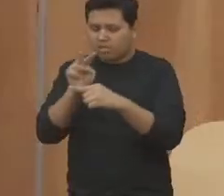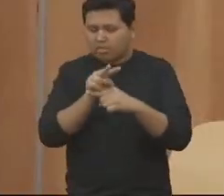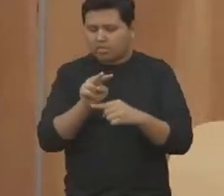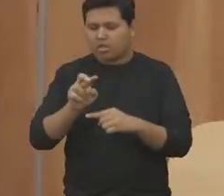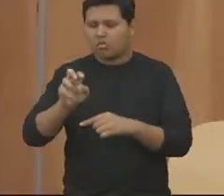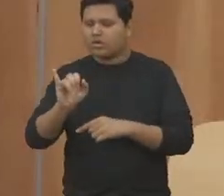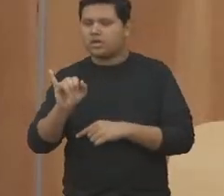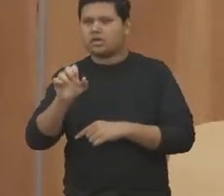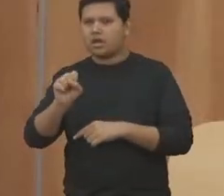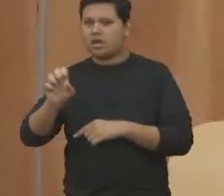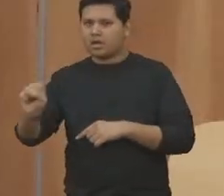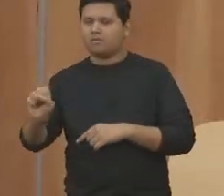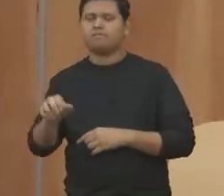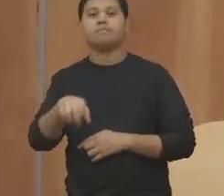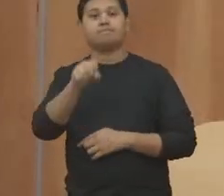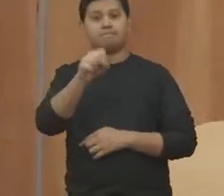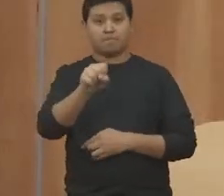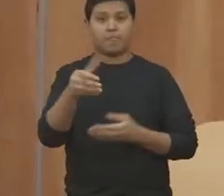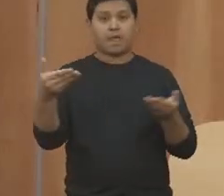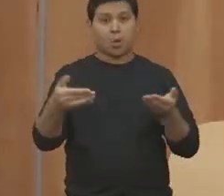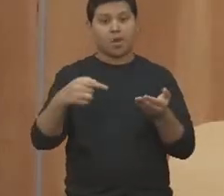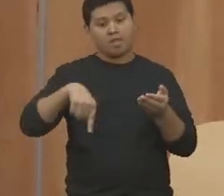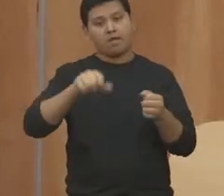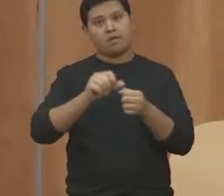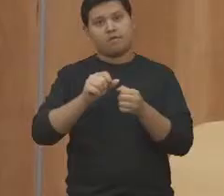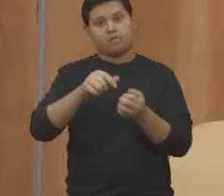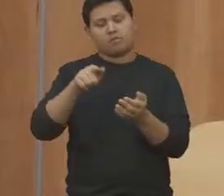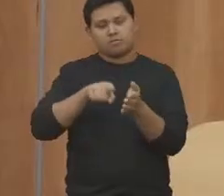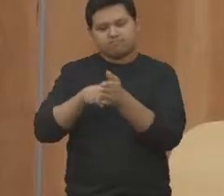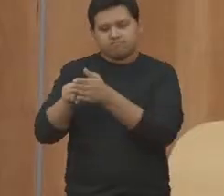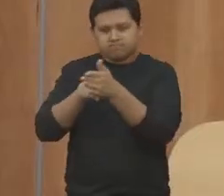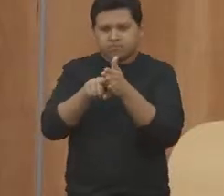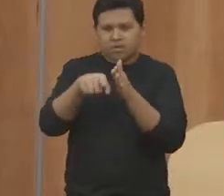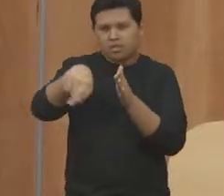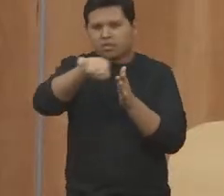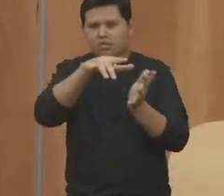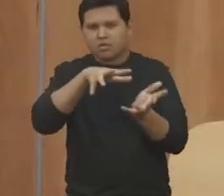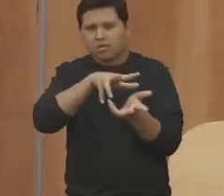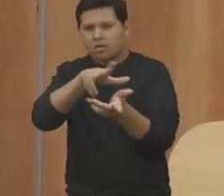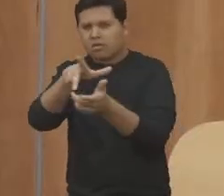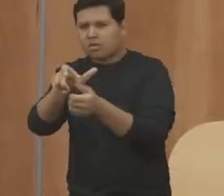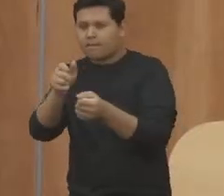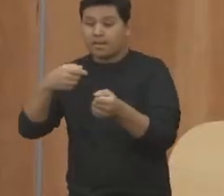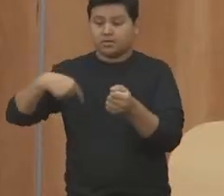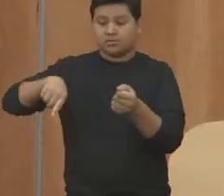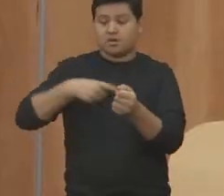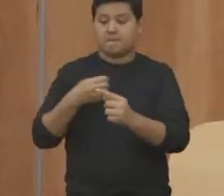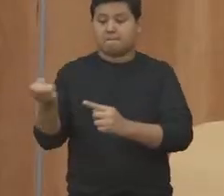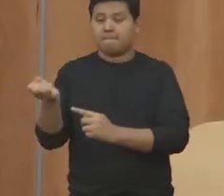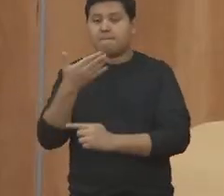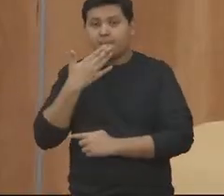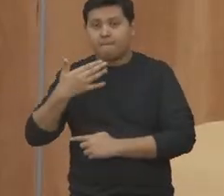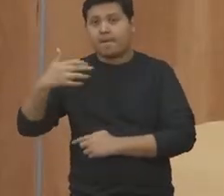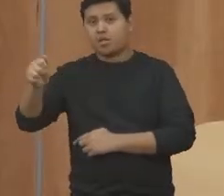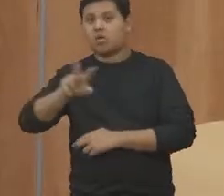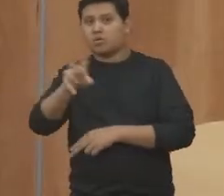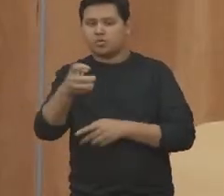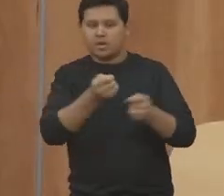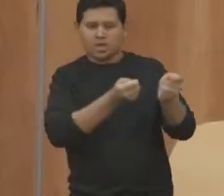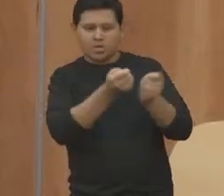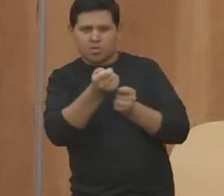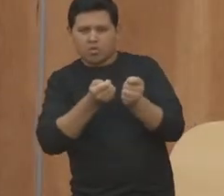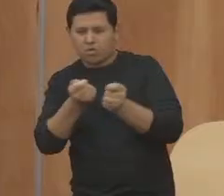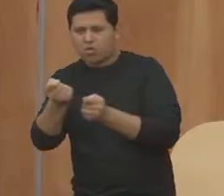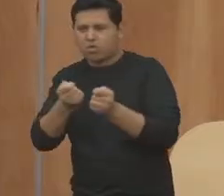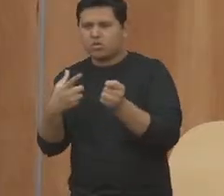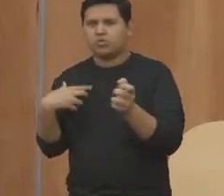a gente, nesse momento, temos feito uma pesquisa de mercado para a modernização do sistema de arrecadação e controle, com